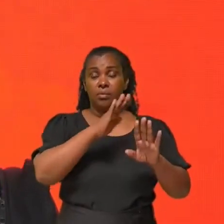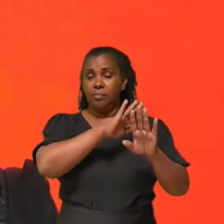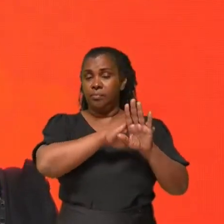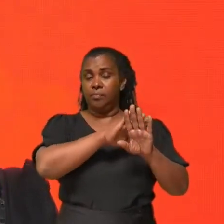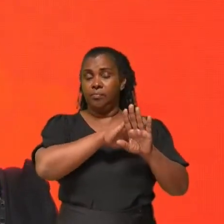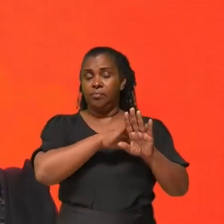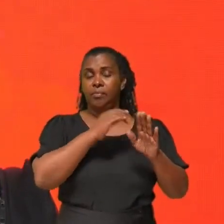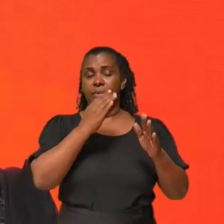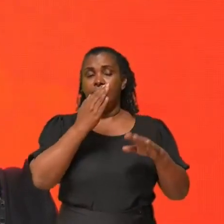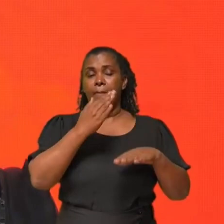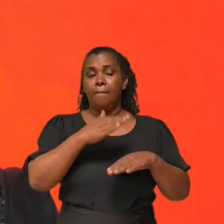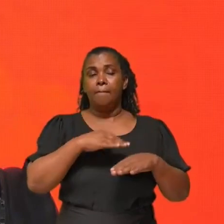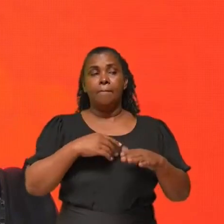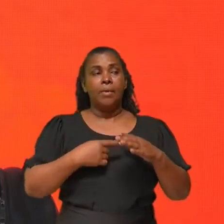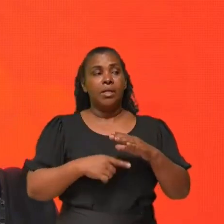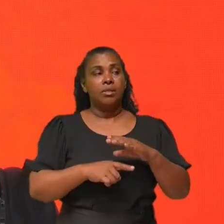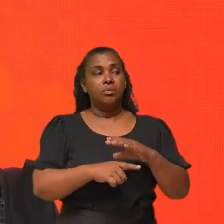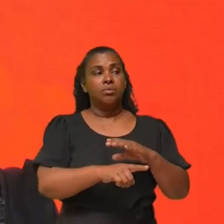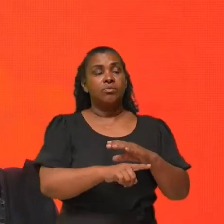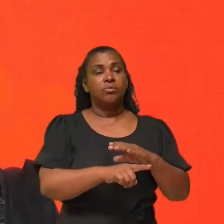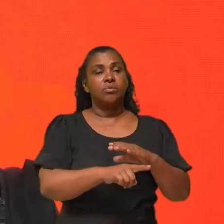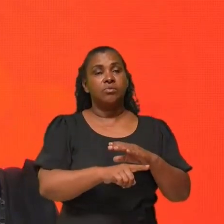como que esses